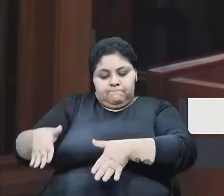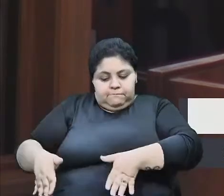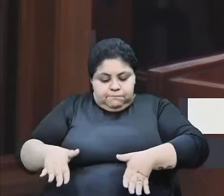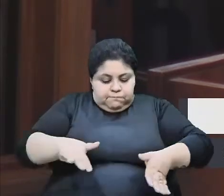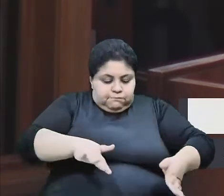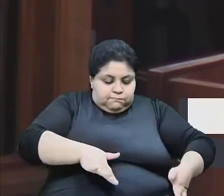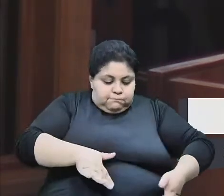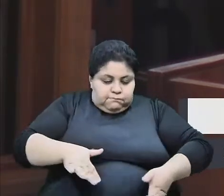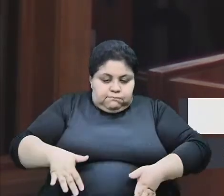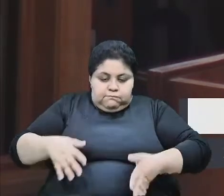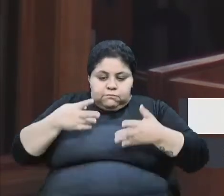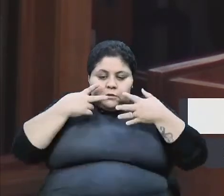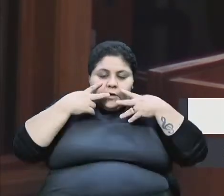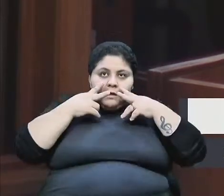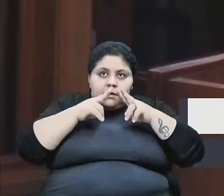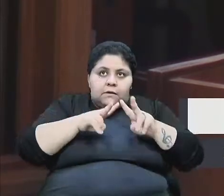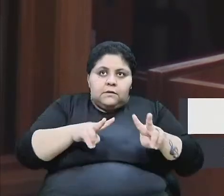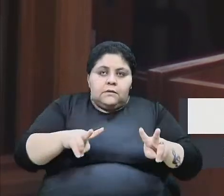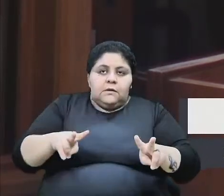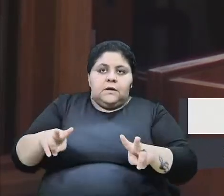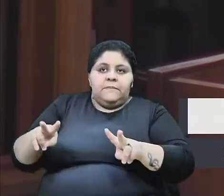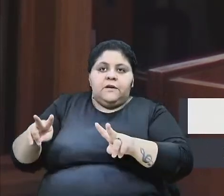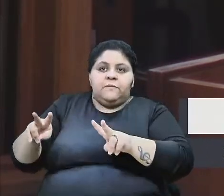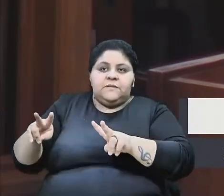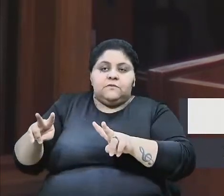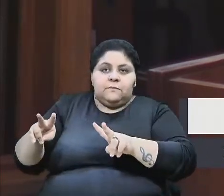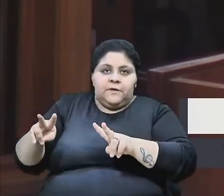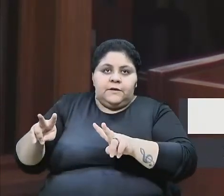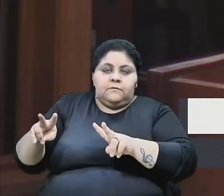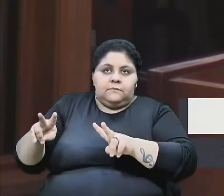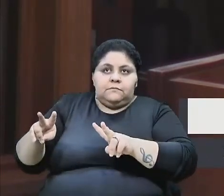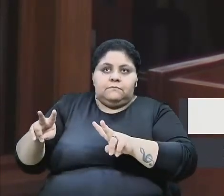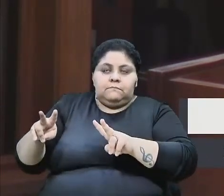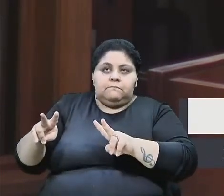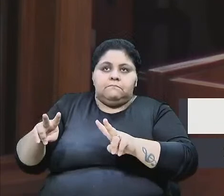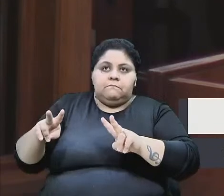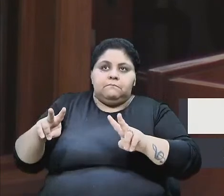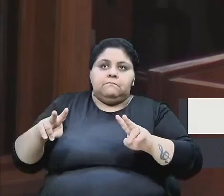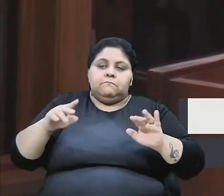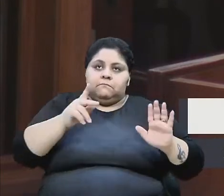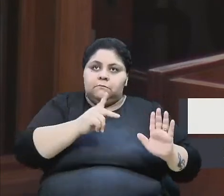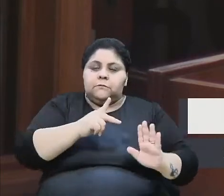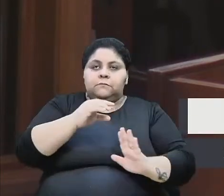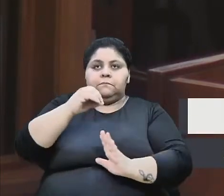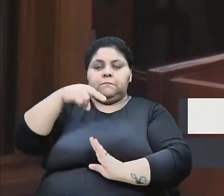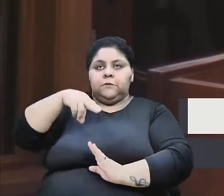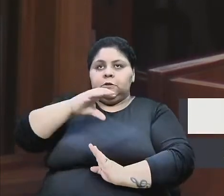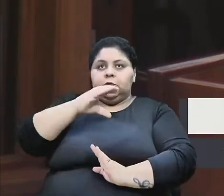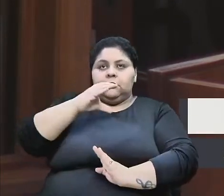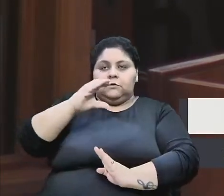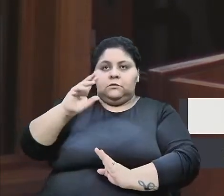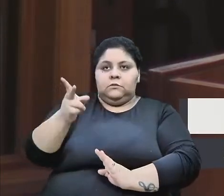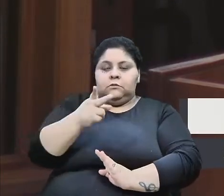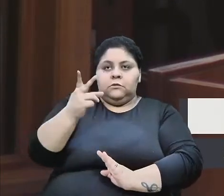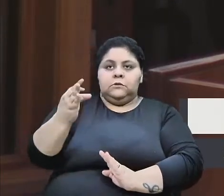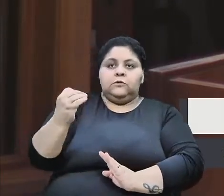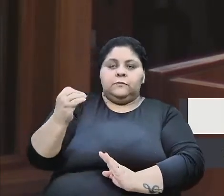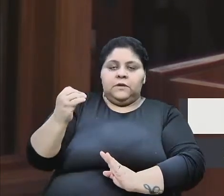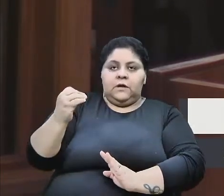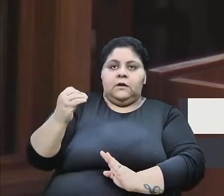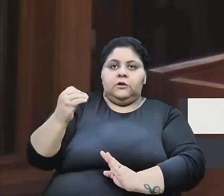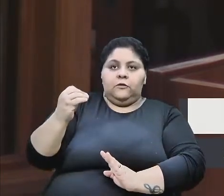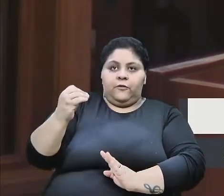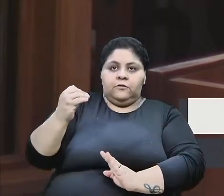das culturas latinas o livro ponchos e jeriás fala enfim